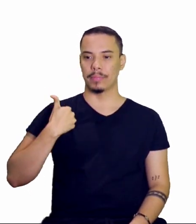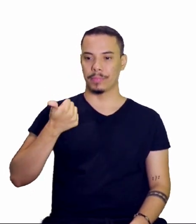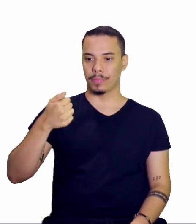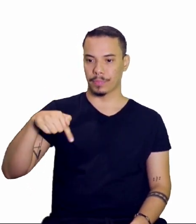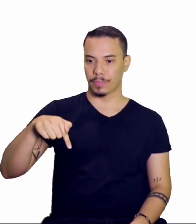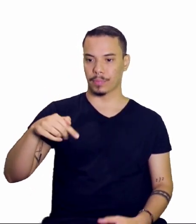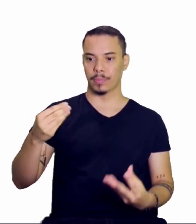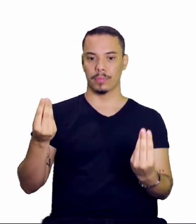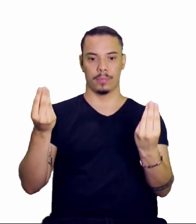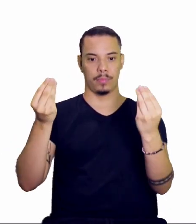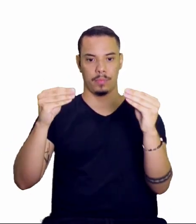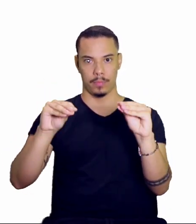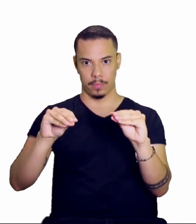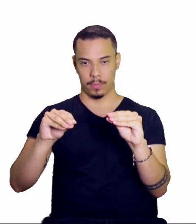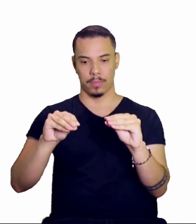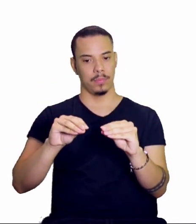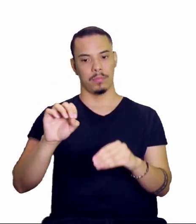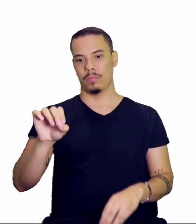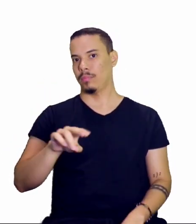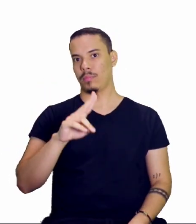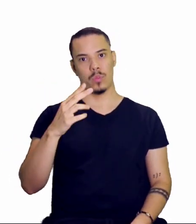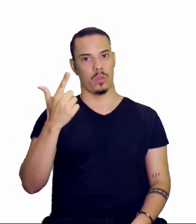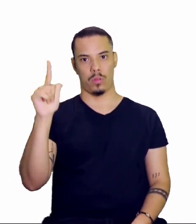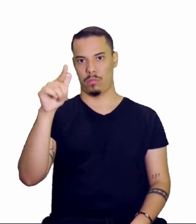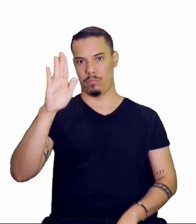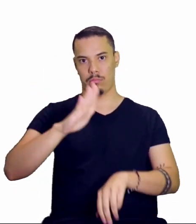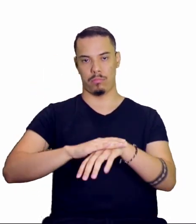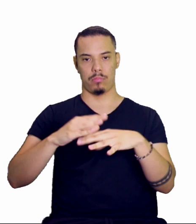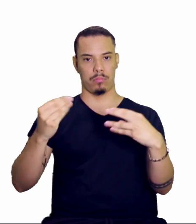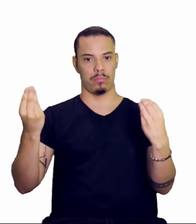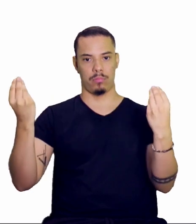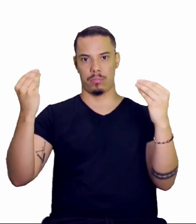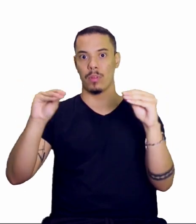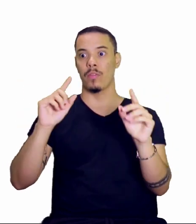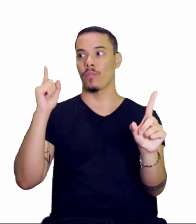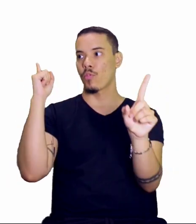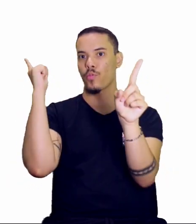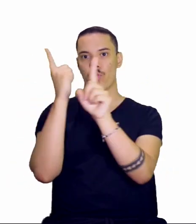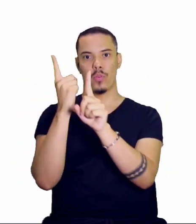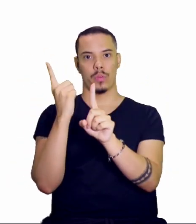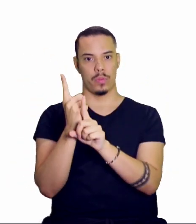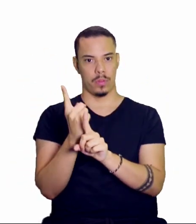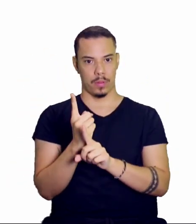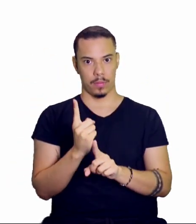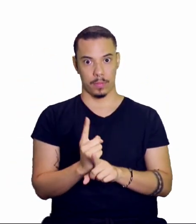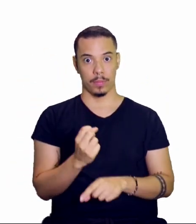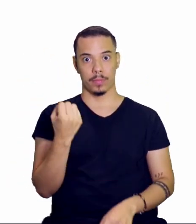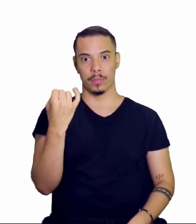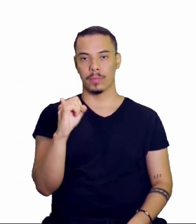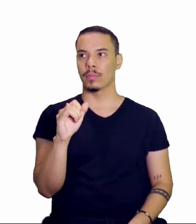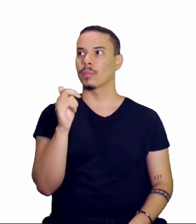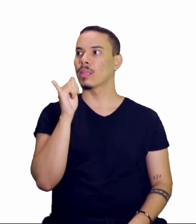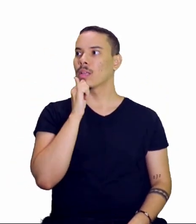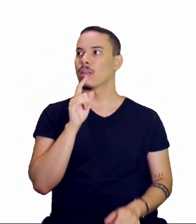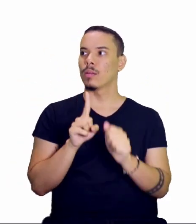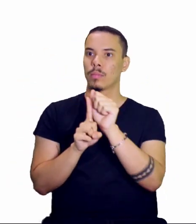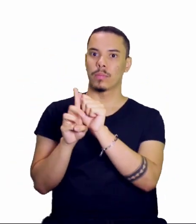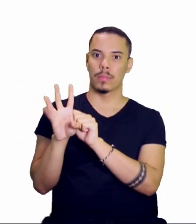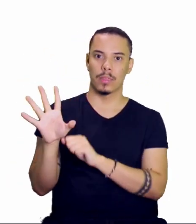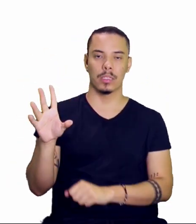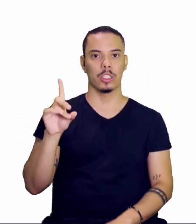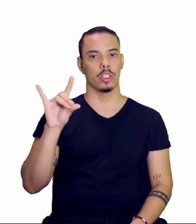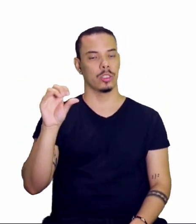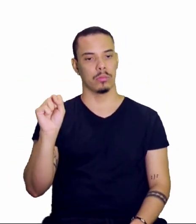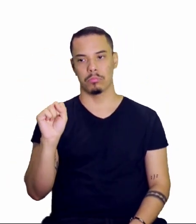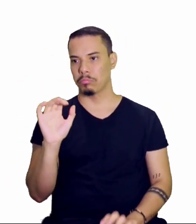por 525.600 minutos, aí você vai achar o tanto de minutos que você já viveu. Aí se você quiser pegar os meses e os dias, fica à vontade, né,